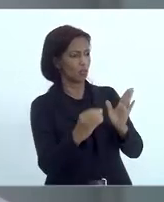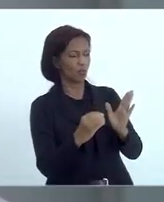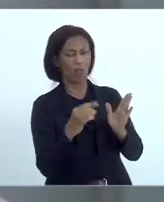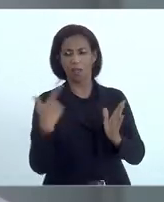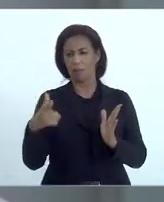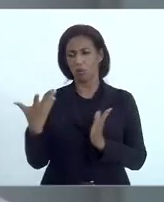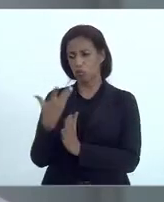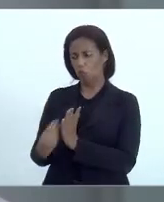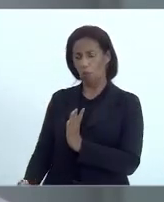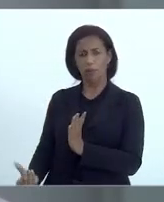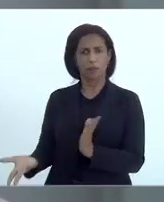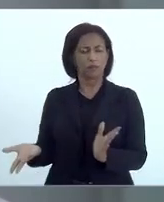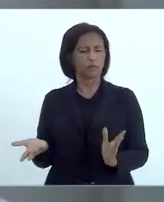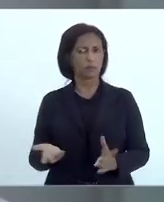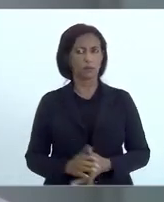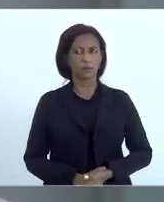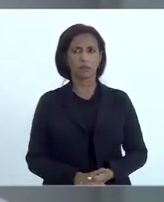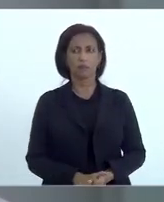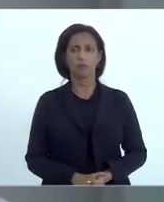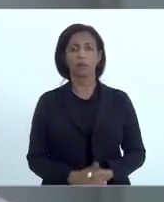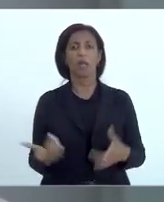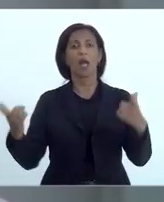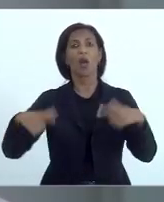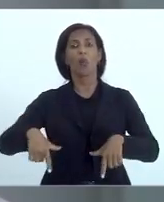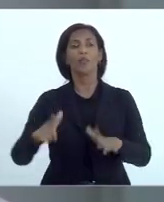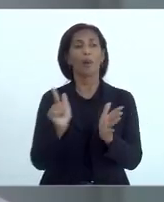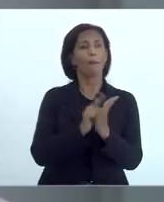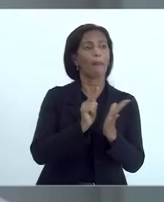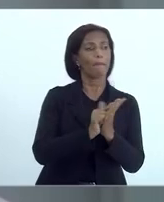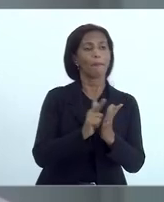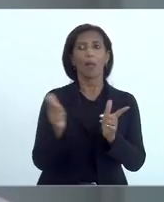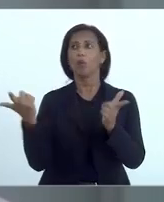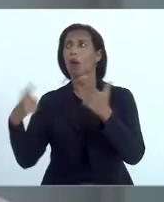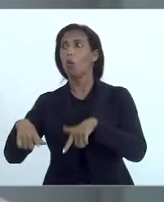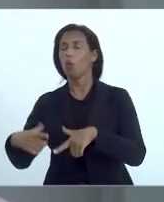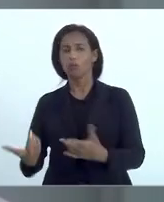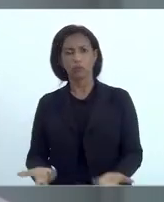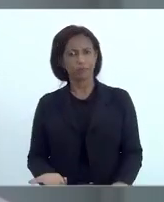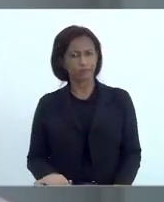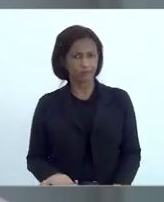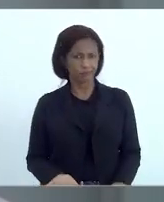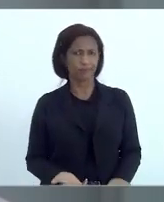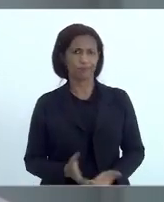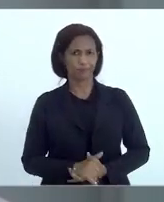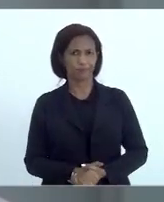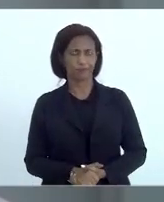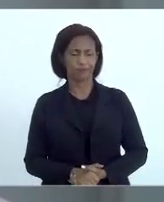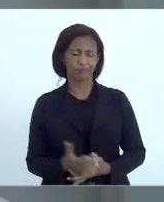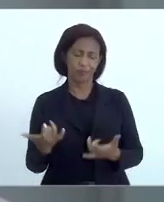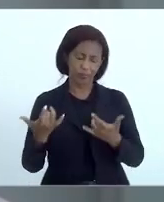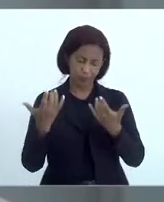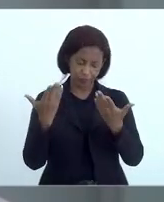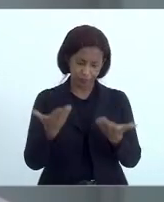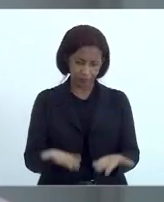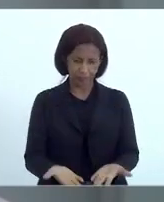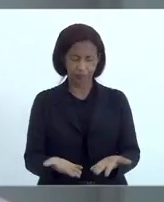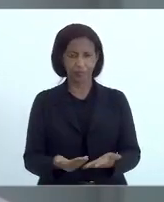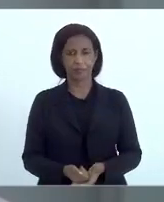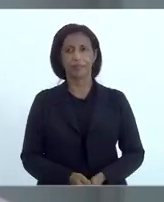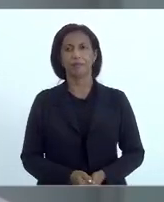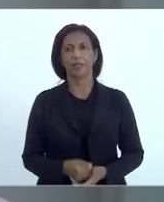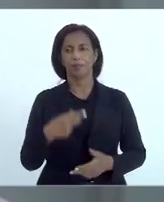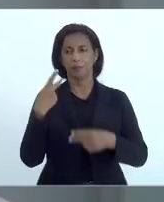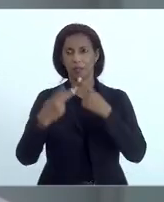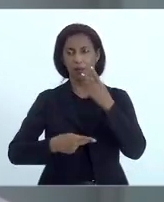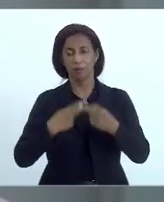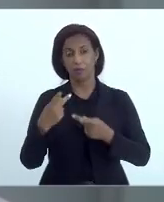Oficial e depois não tá no Diário Oficial aonde é que tá o papel onde é que não tá então eu deixo aqui minha